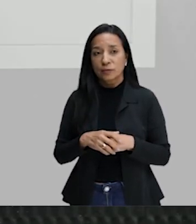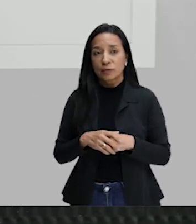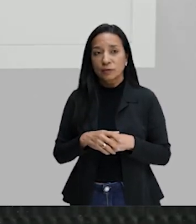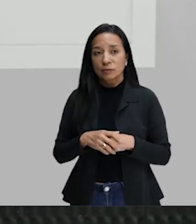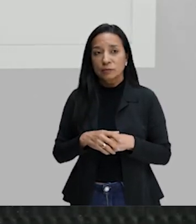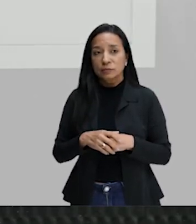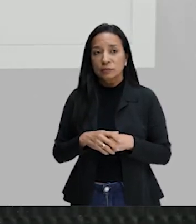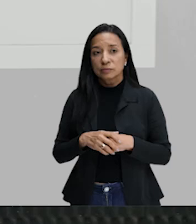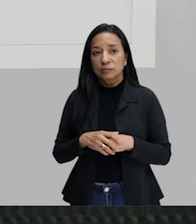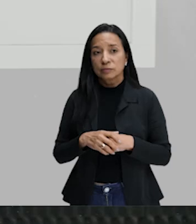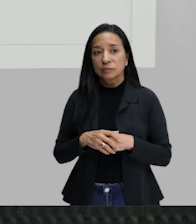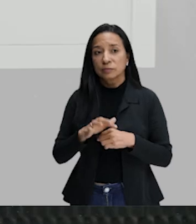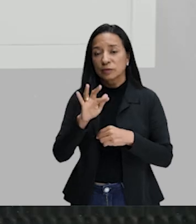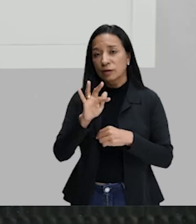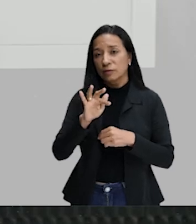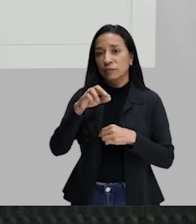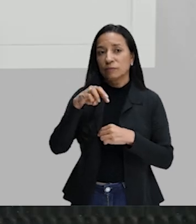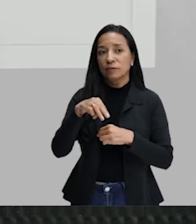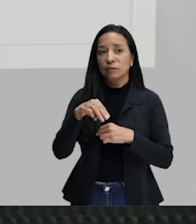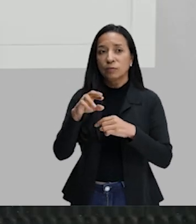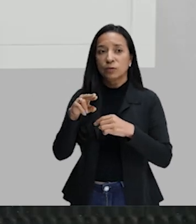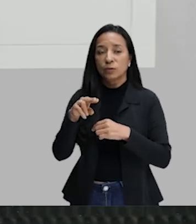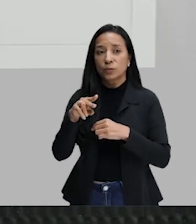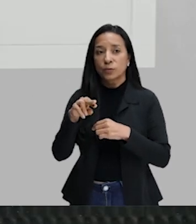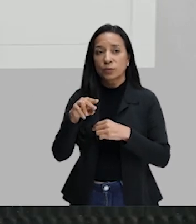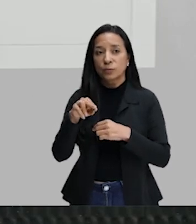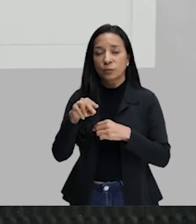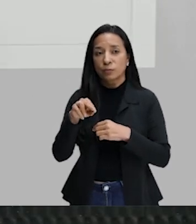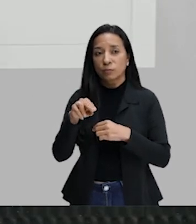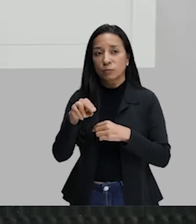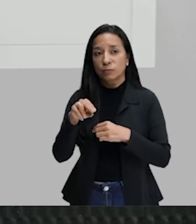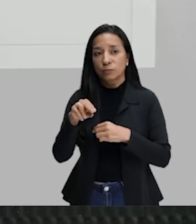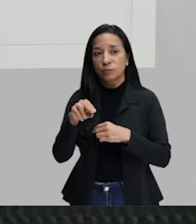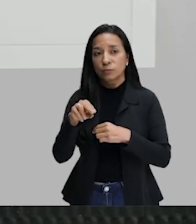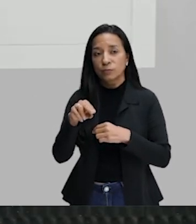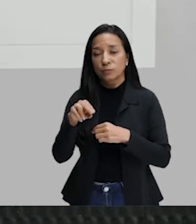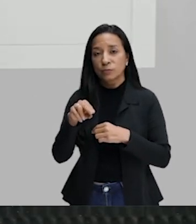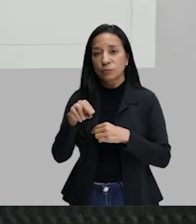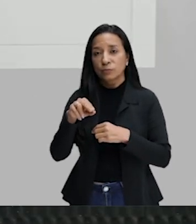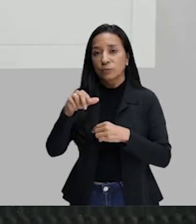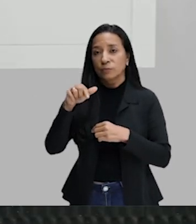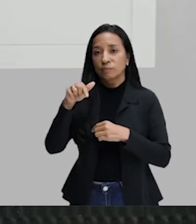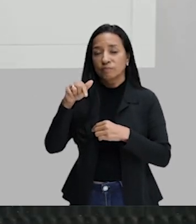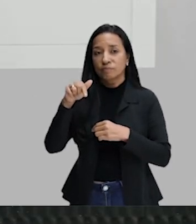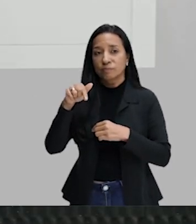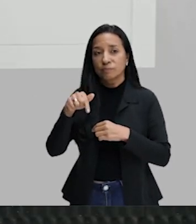V, né? Aqui no caso é V1 vezes o B, né?